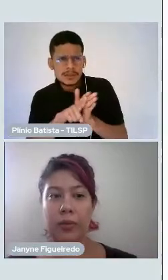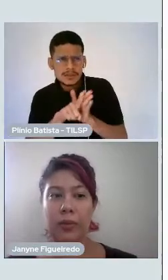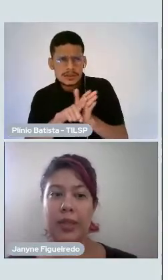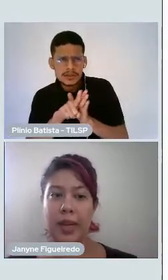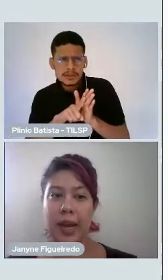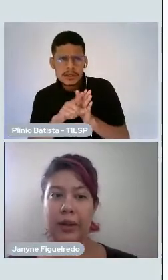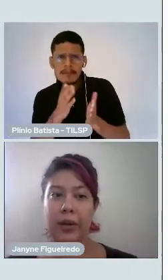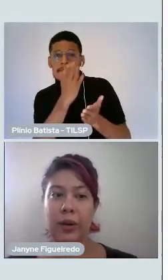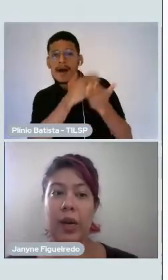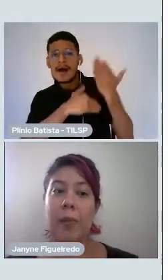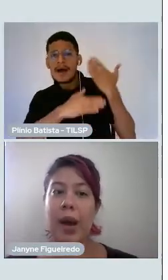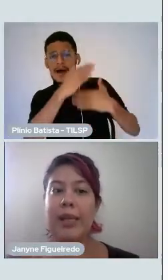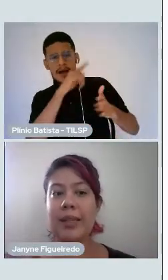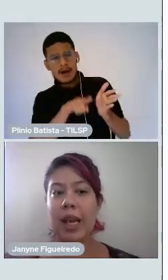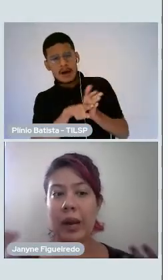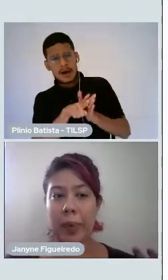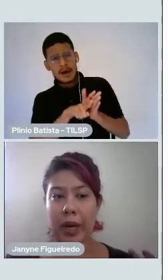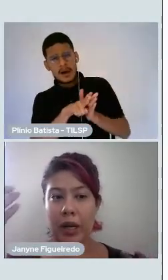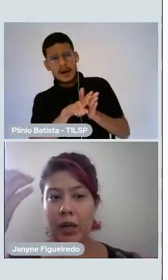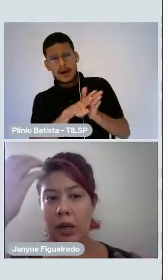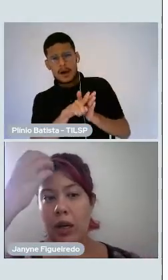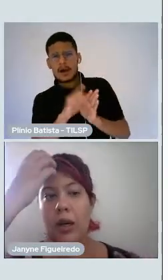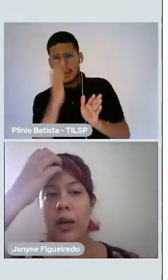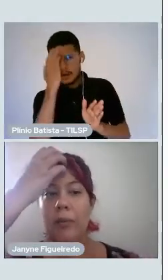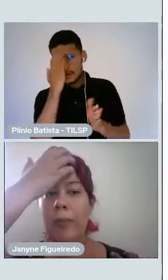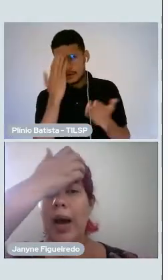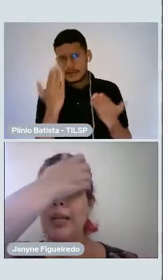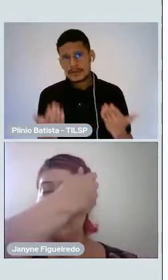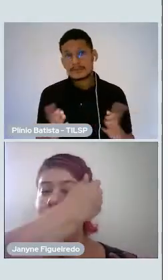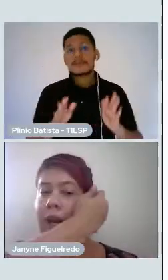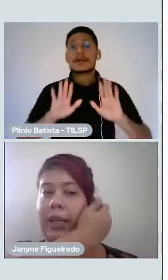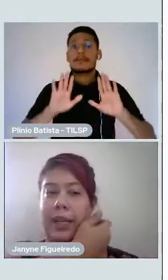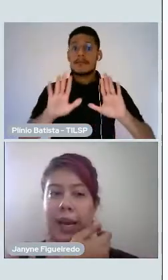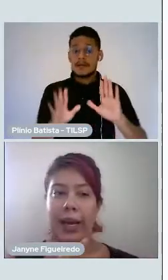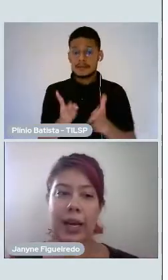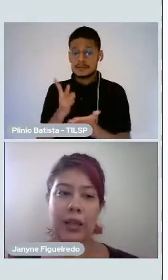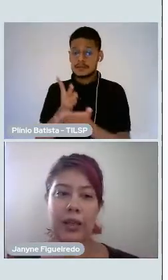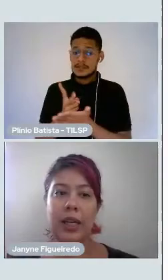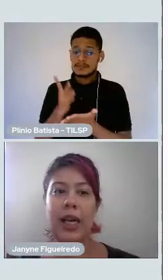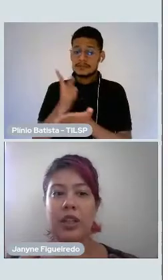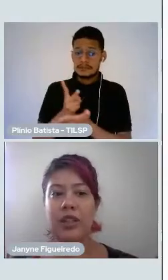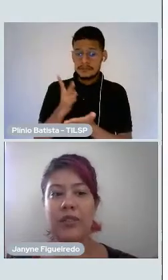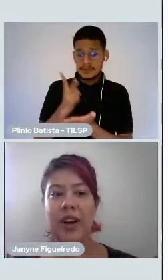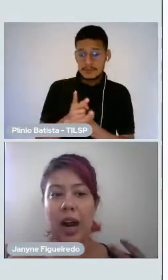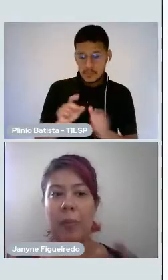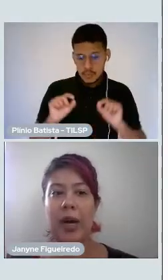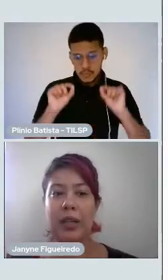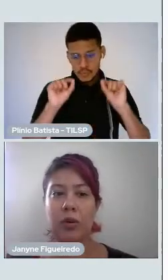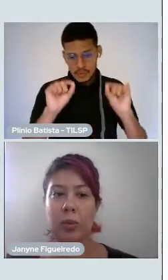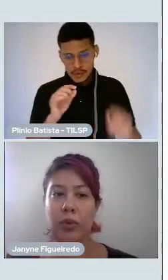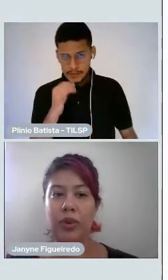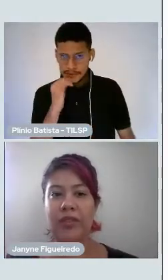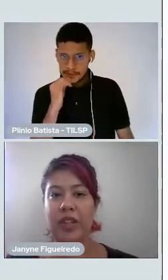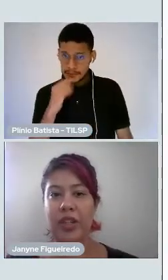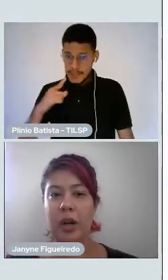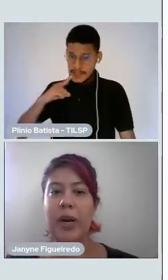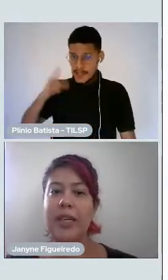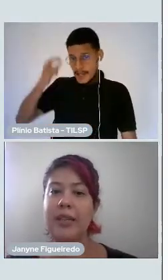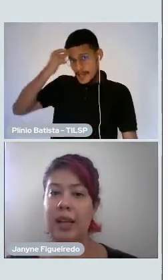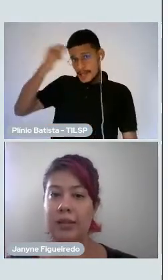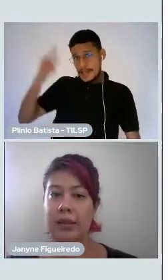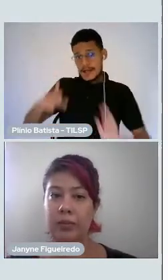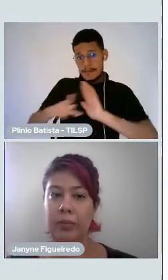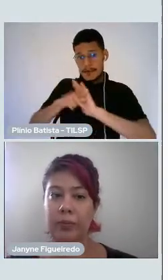passado, certo? Mas sempre partindo da ideia de que a gente fala a partir de um ponto de